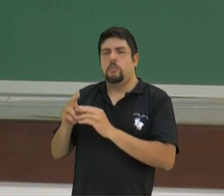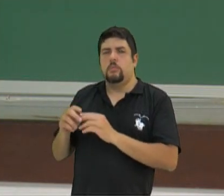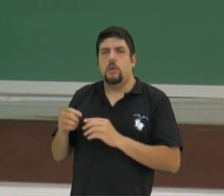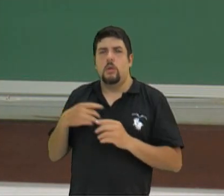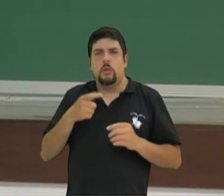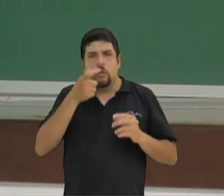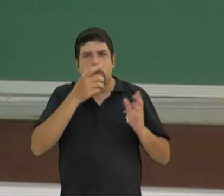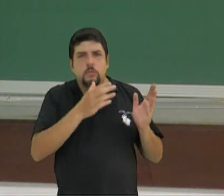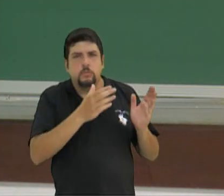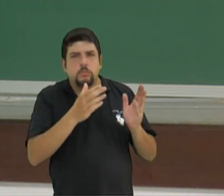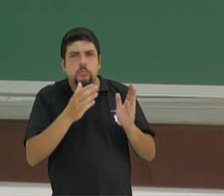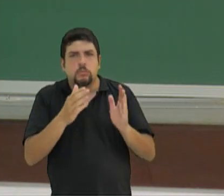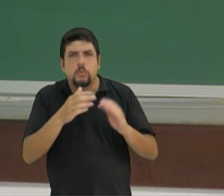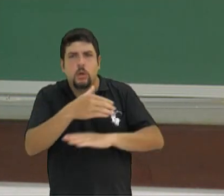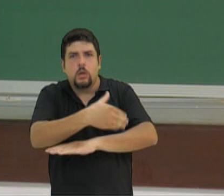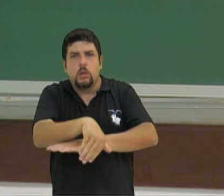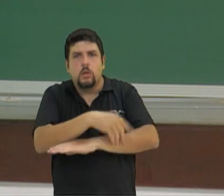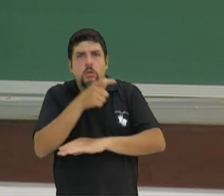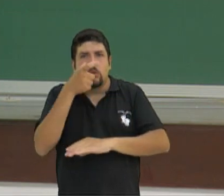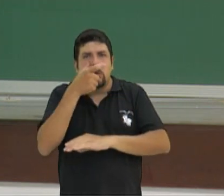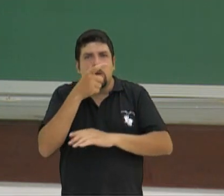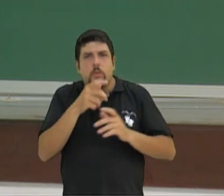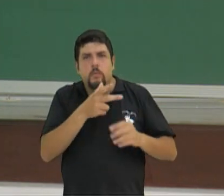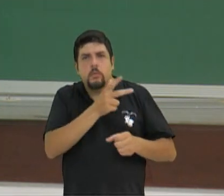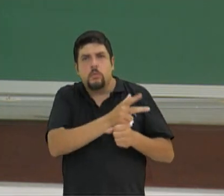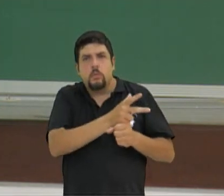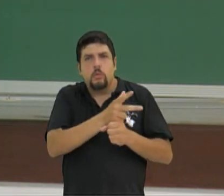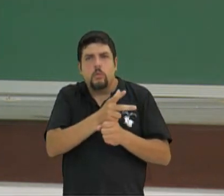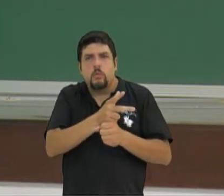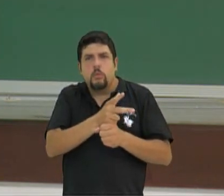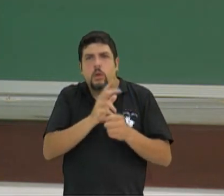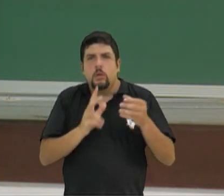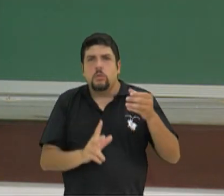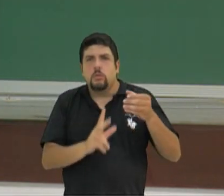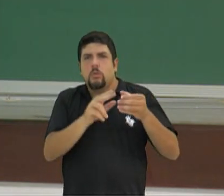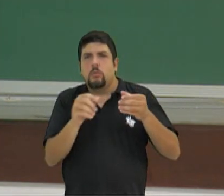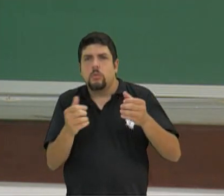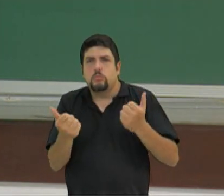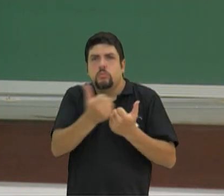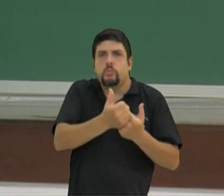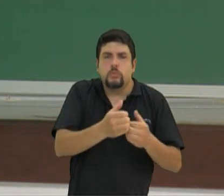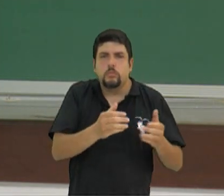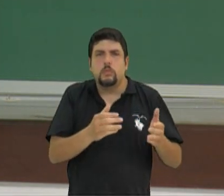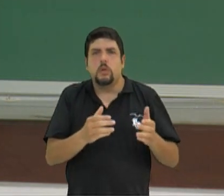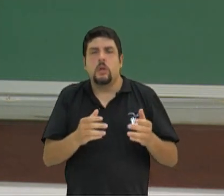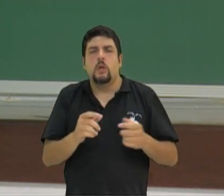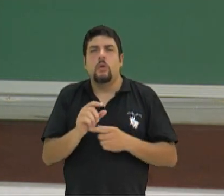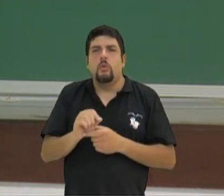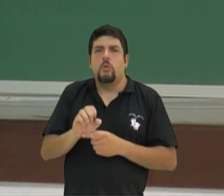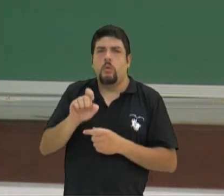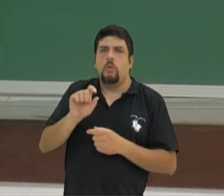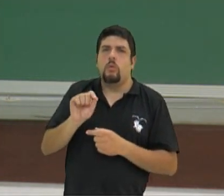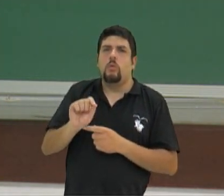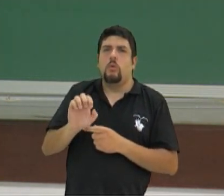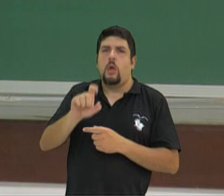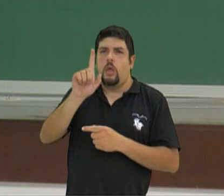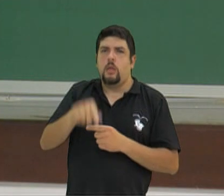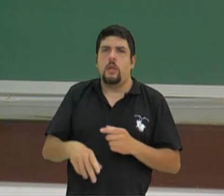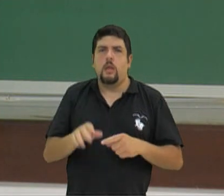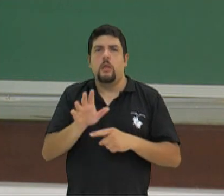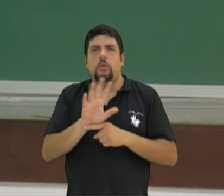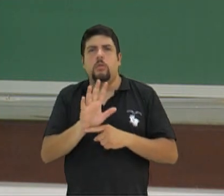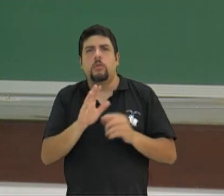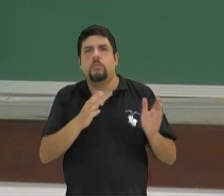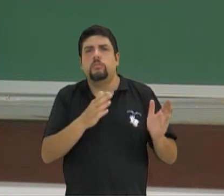descobriu que dava para cortar a cena e só substituir o objeto? Então ele começou a trabalhar truques de ilusionismo, que na verdade no cinema ficava bem